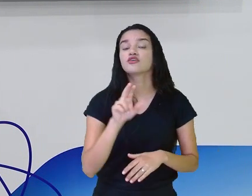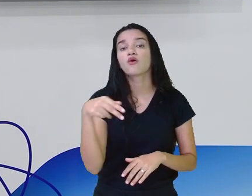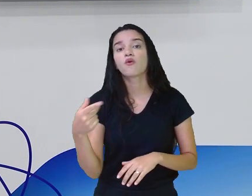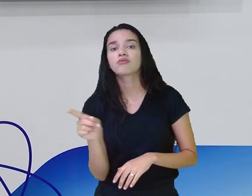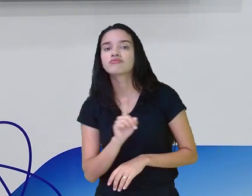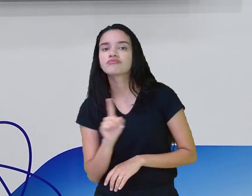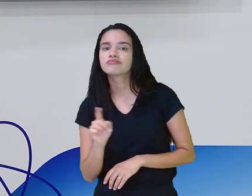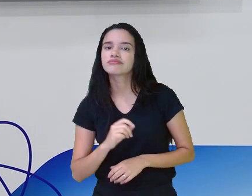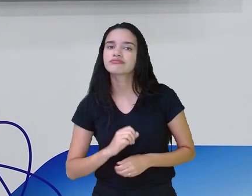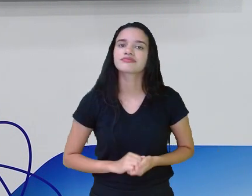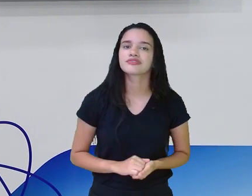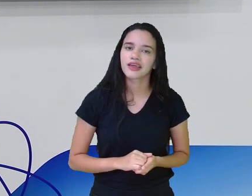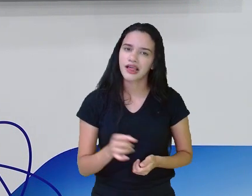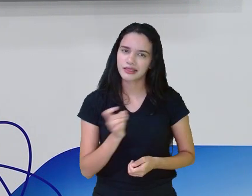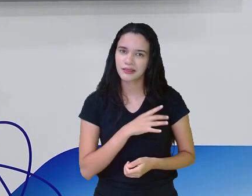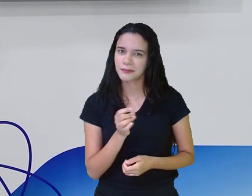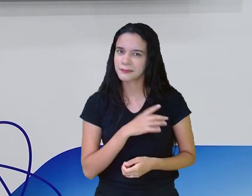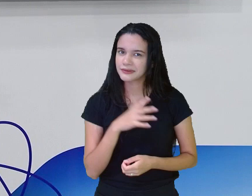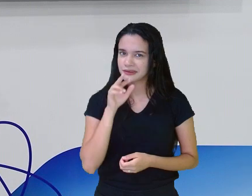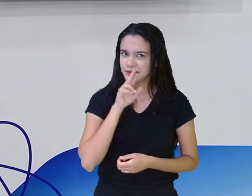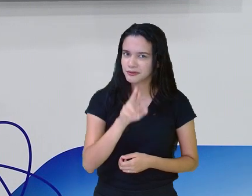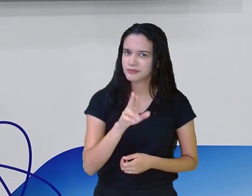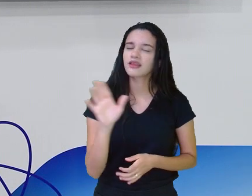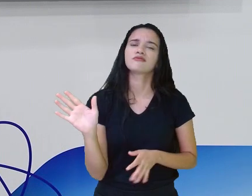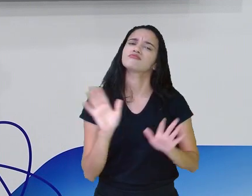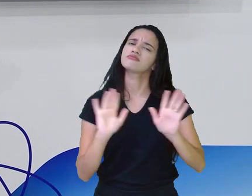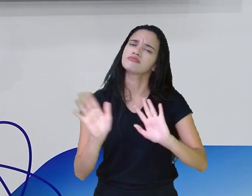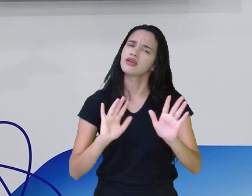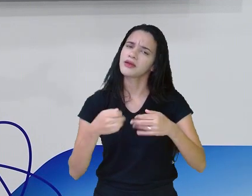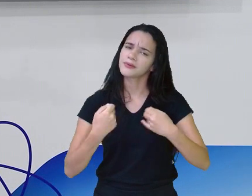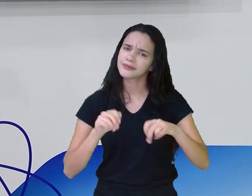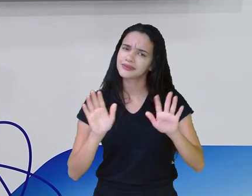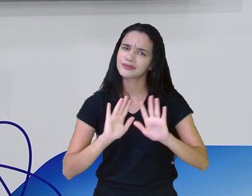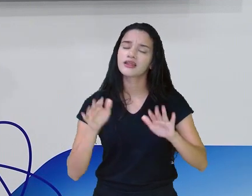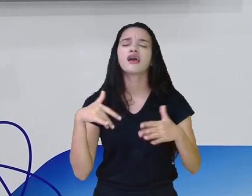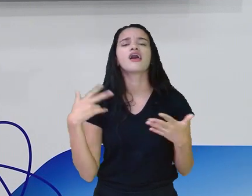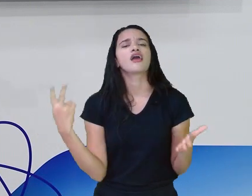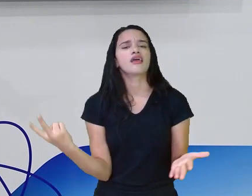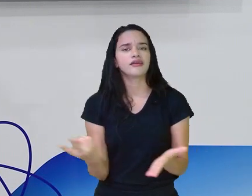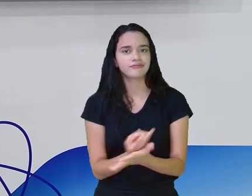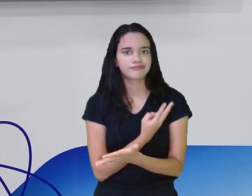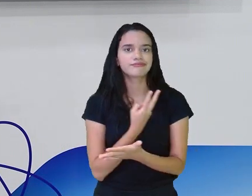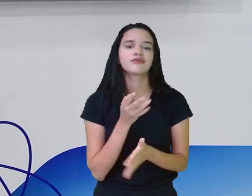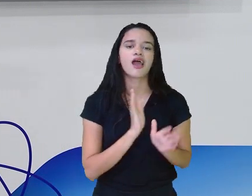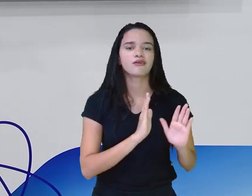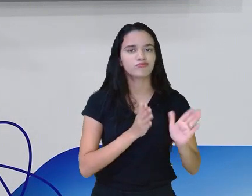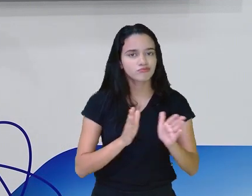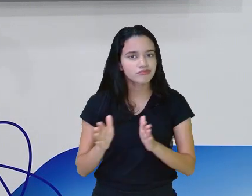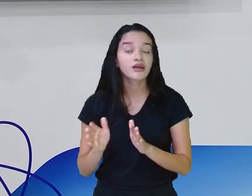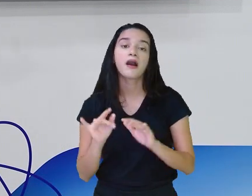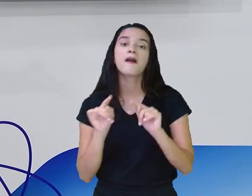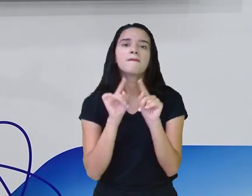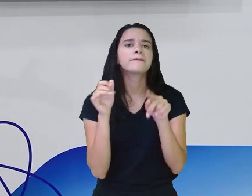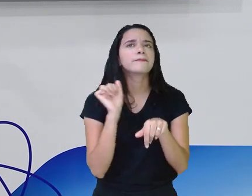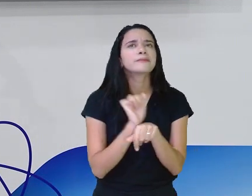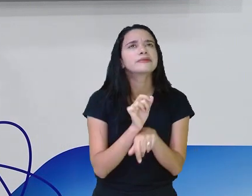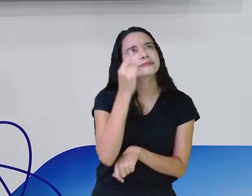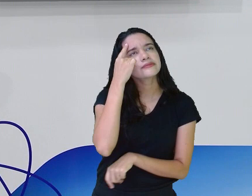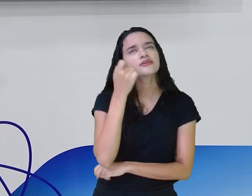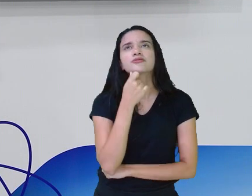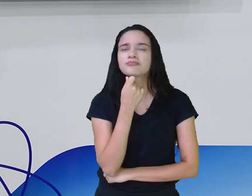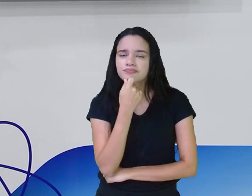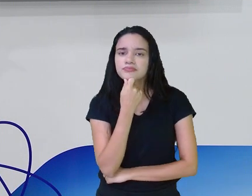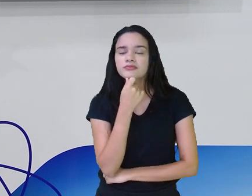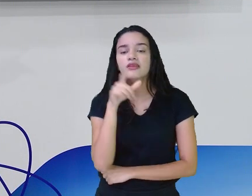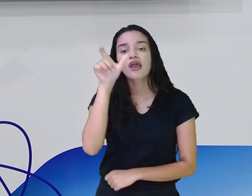ou não? Tá com medo de responder? Não fica, tá? Errar faz parte do processo. Só para e pensa. Quem